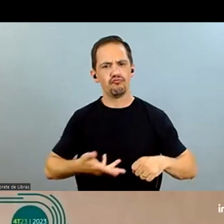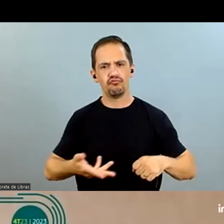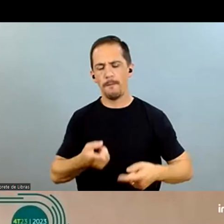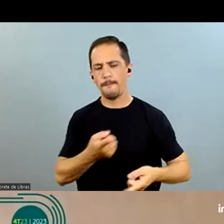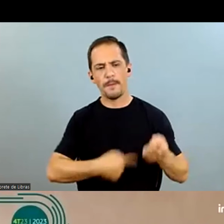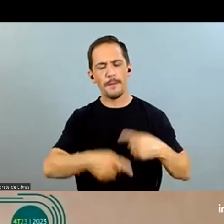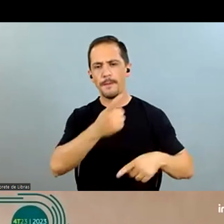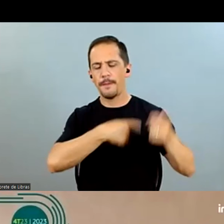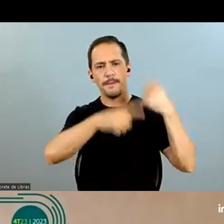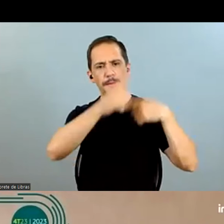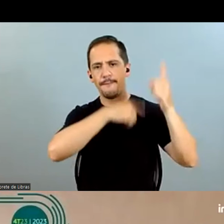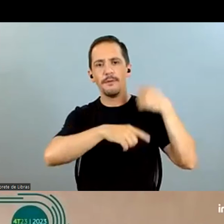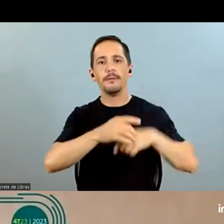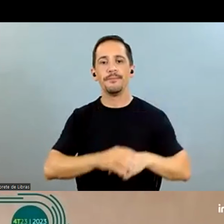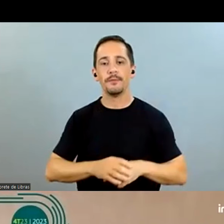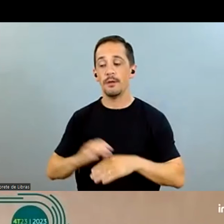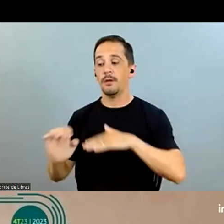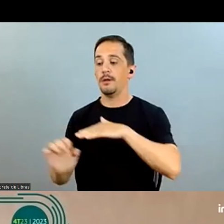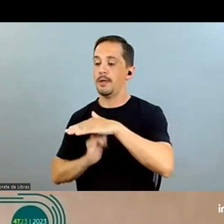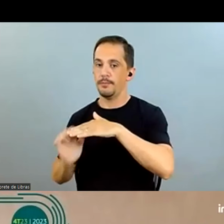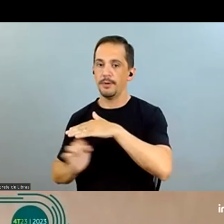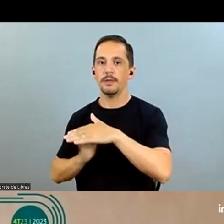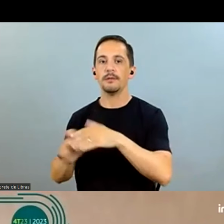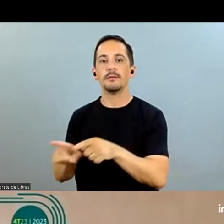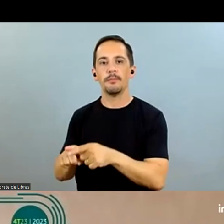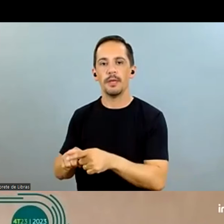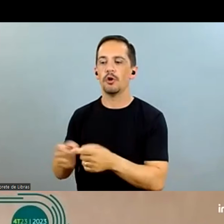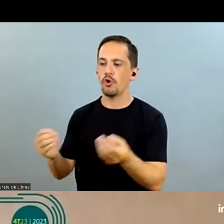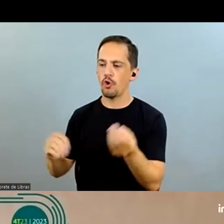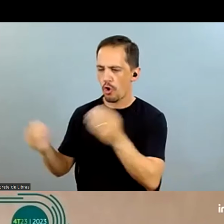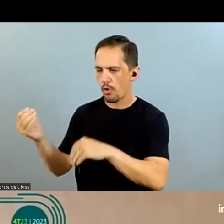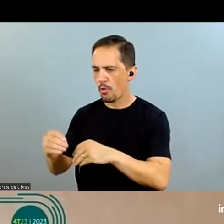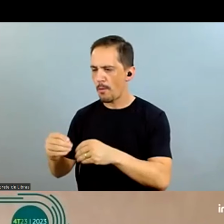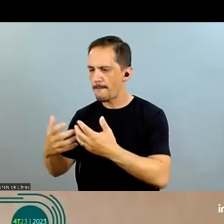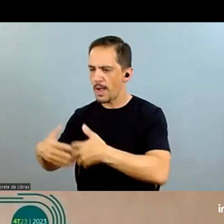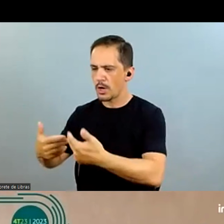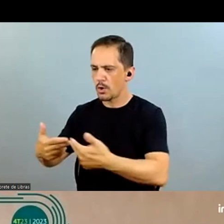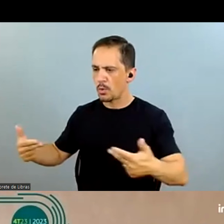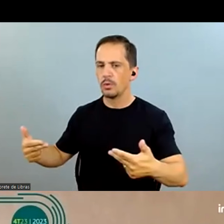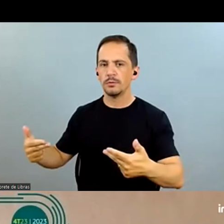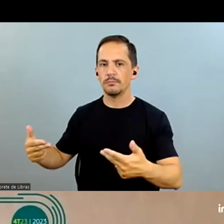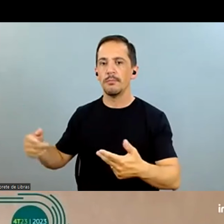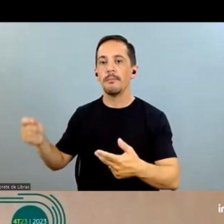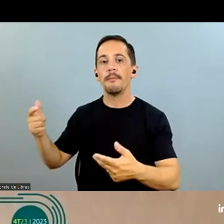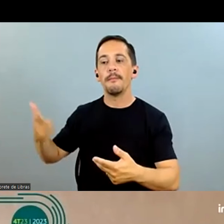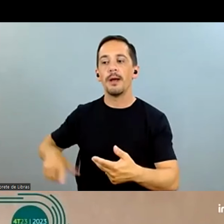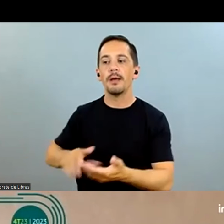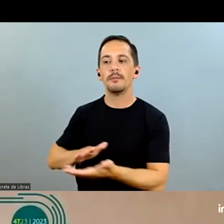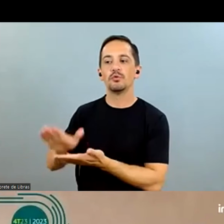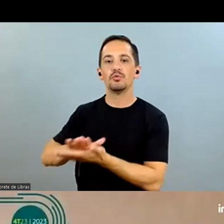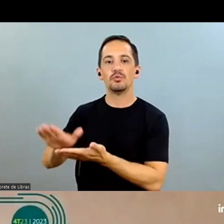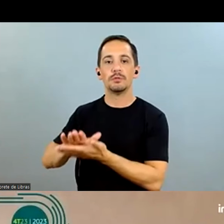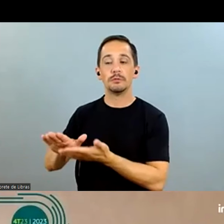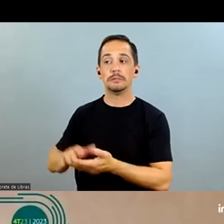anos então as empresas têm investido em aumentos de capacidade e isso de uma certa forma traz alguns desafios adicionais aí na